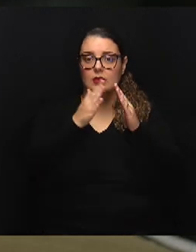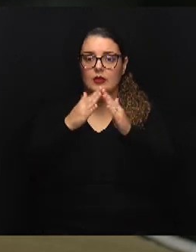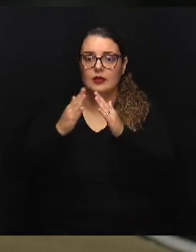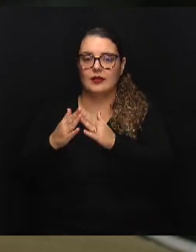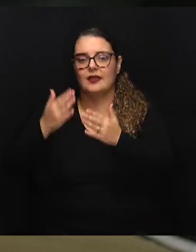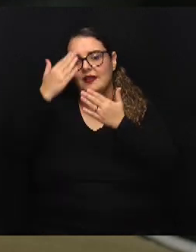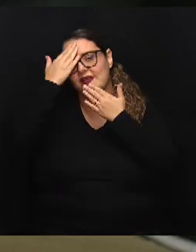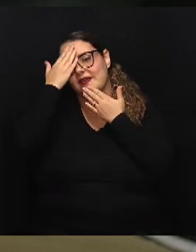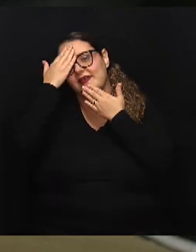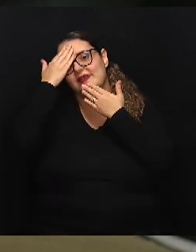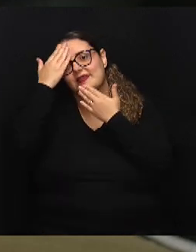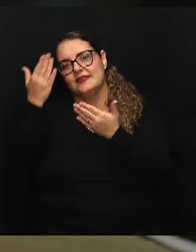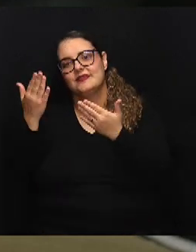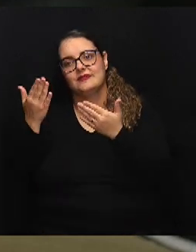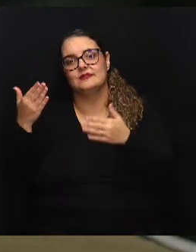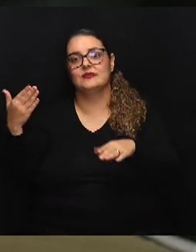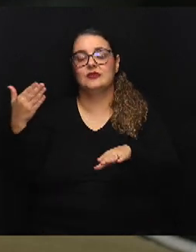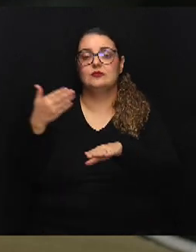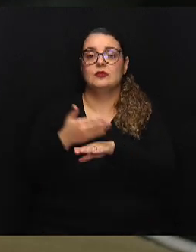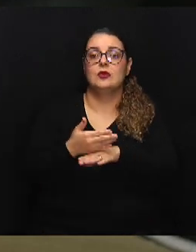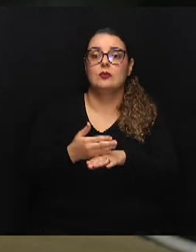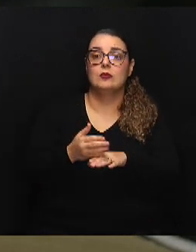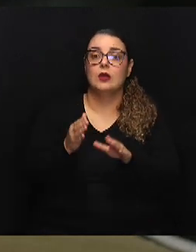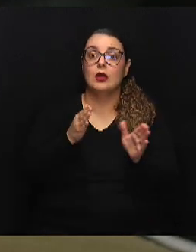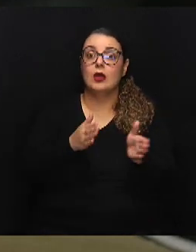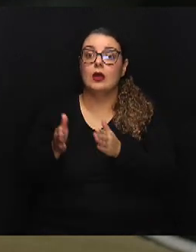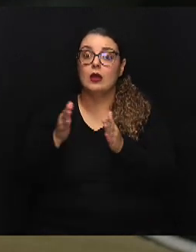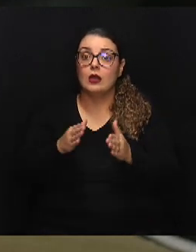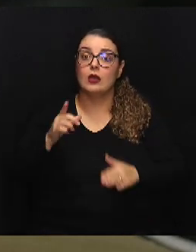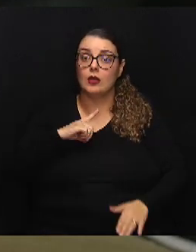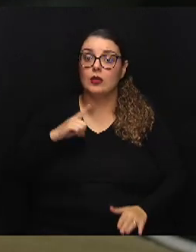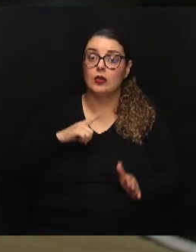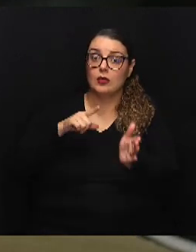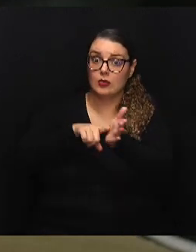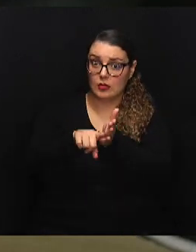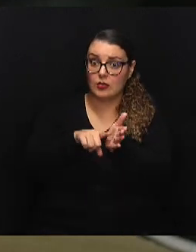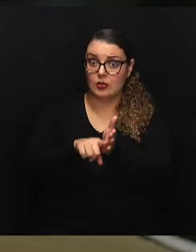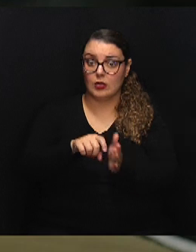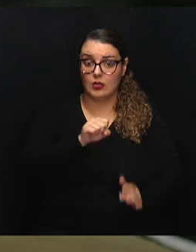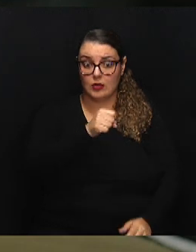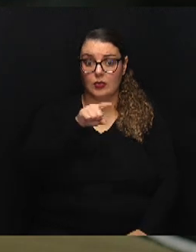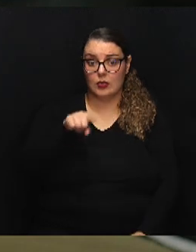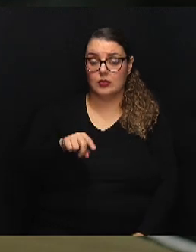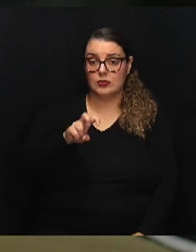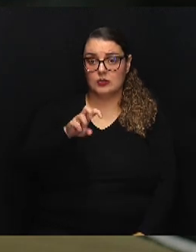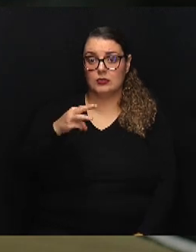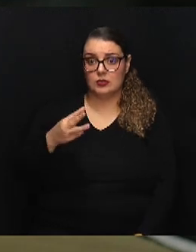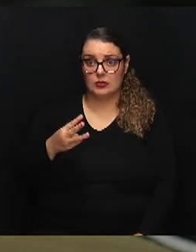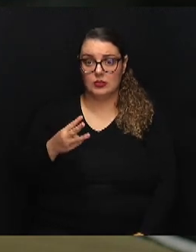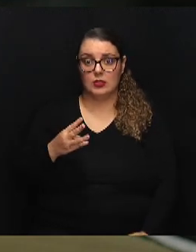muito obrigada por estar participando. A produção está falando aí, tem perguntas, agora 8h53, a gente já